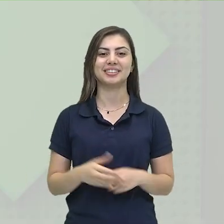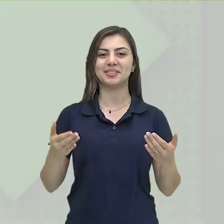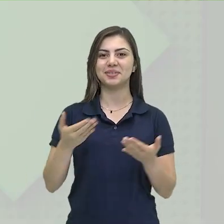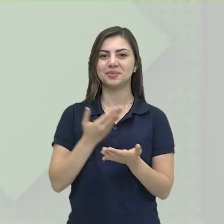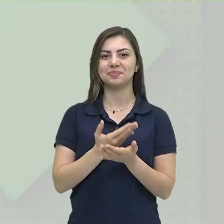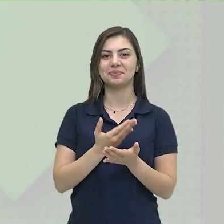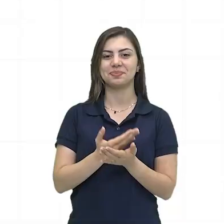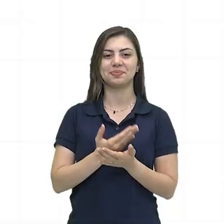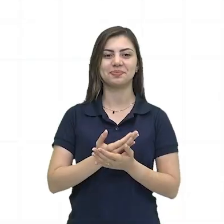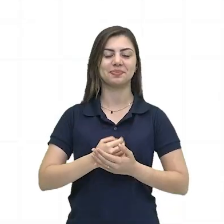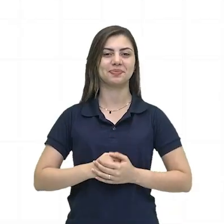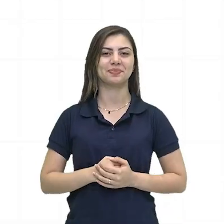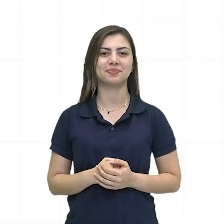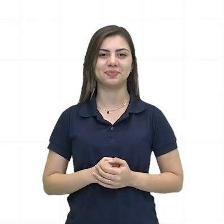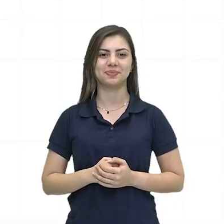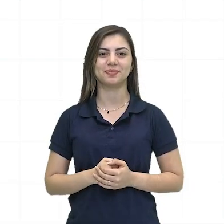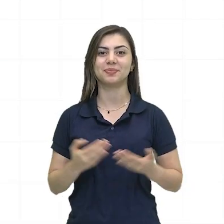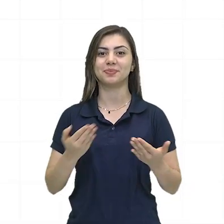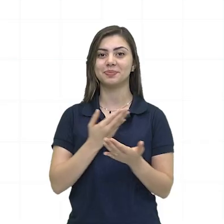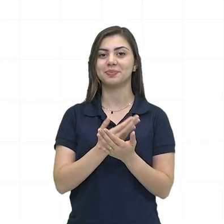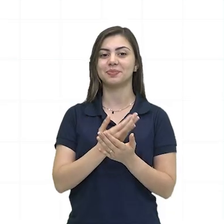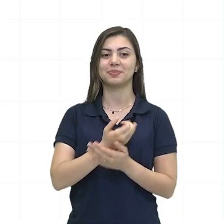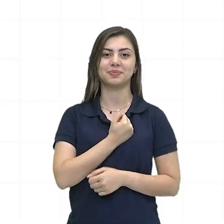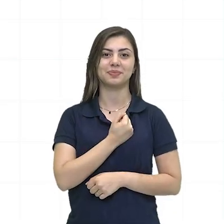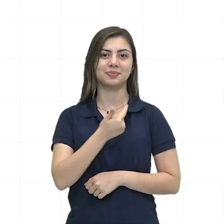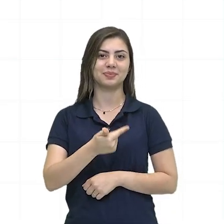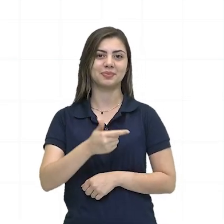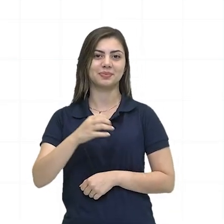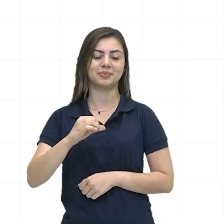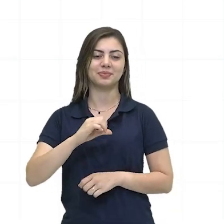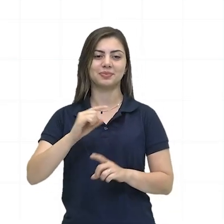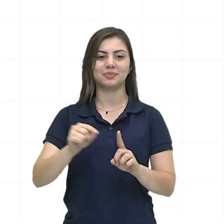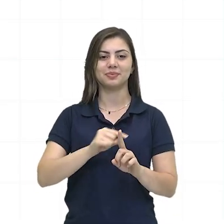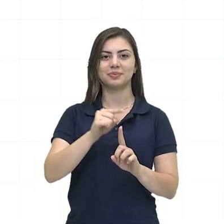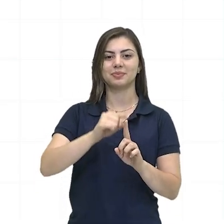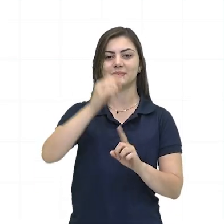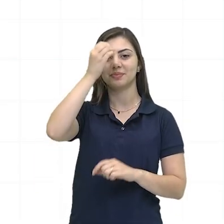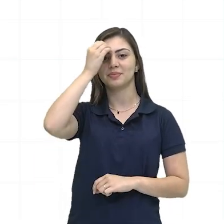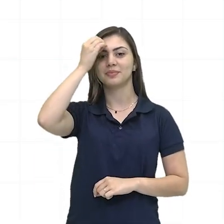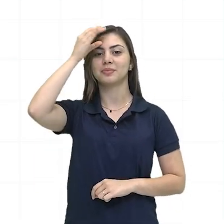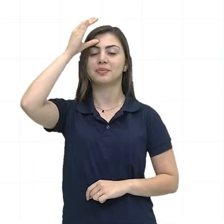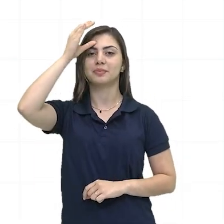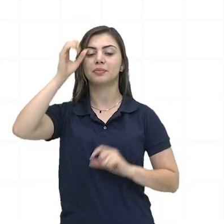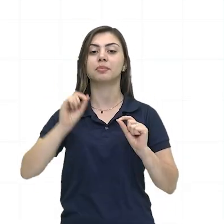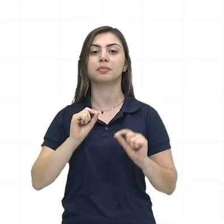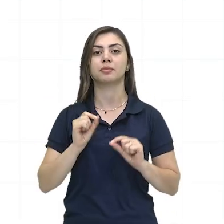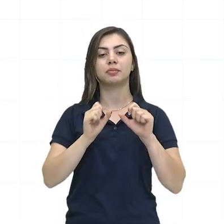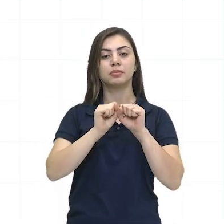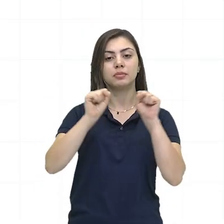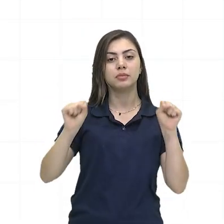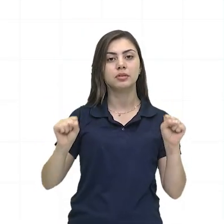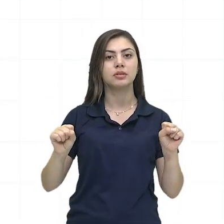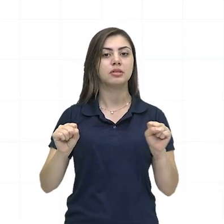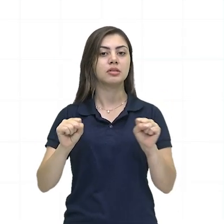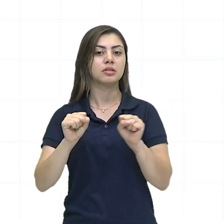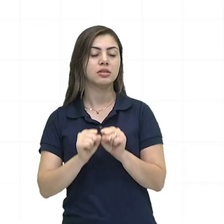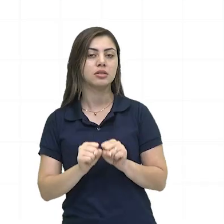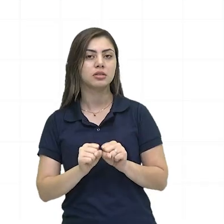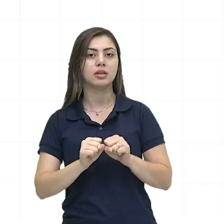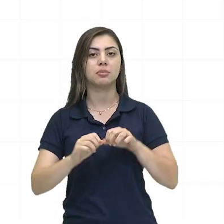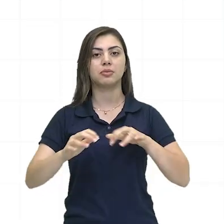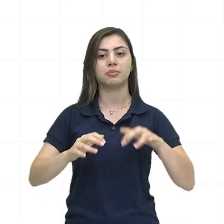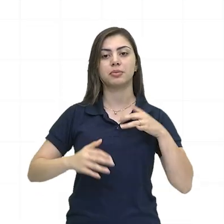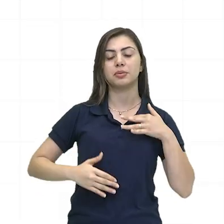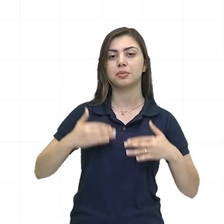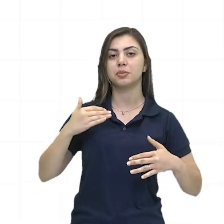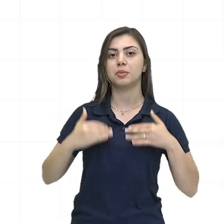a nossa aula de hoje. A aula de número 29, Objetos de Conhecimento, interação entre os sistemas